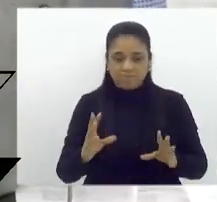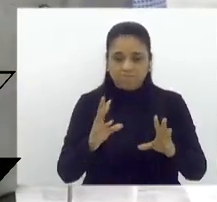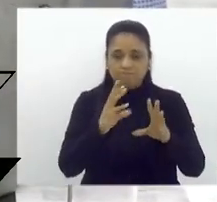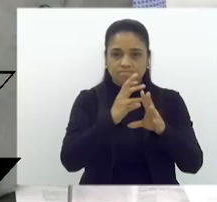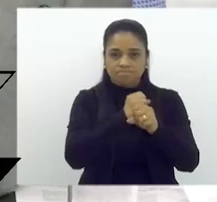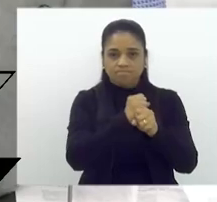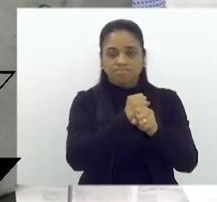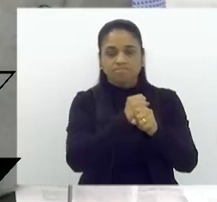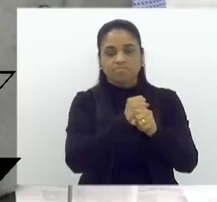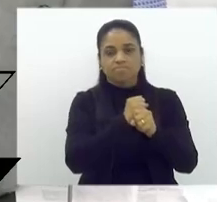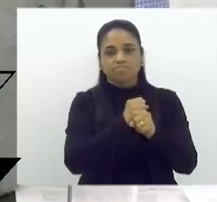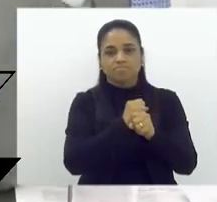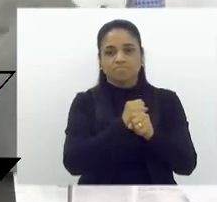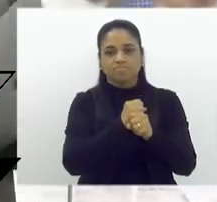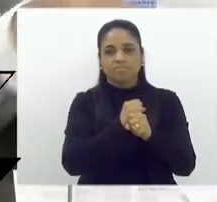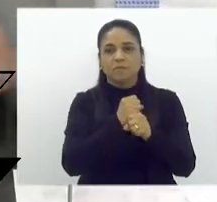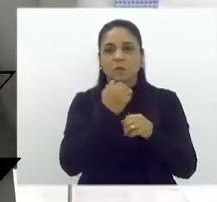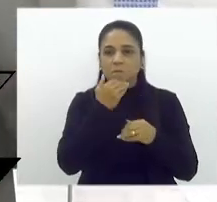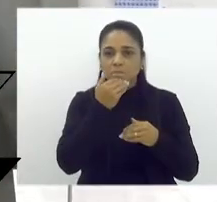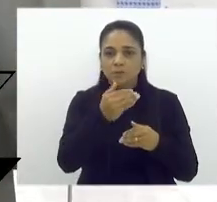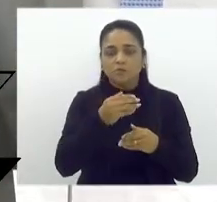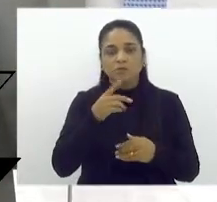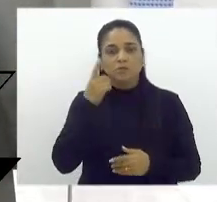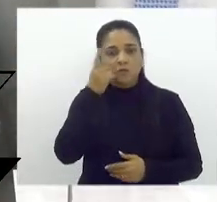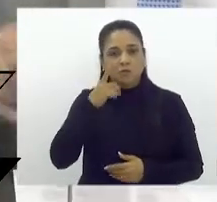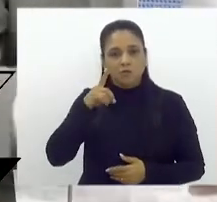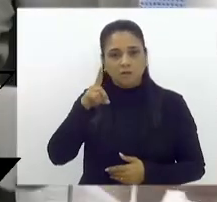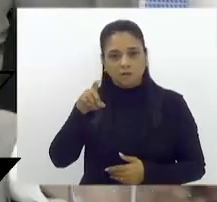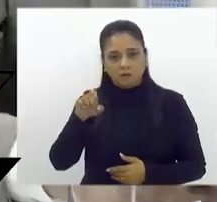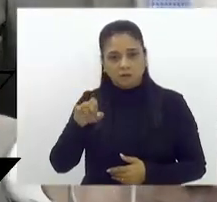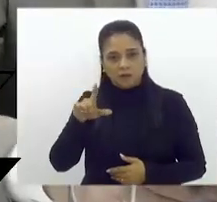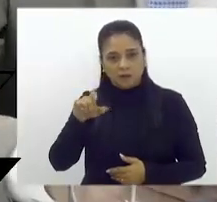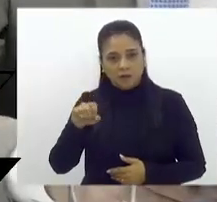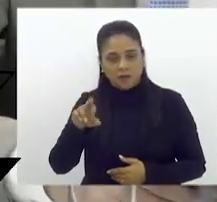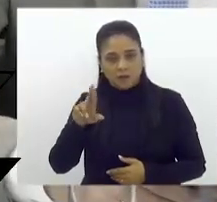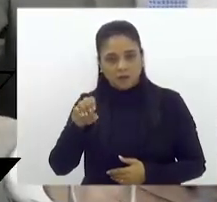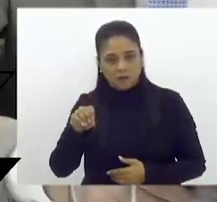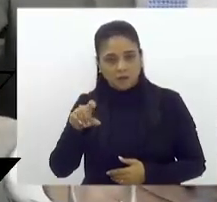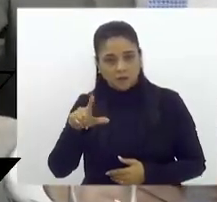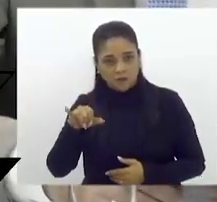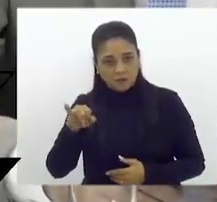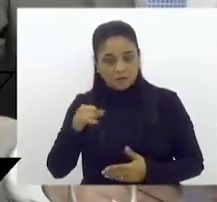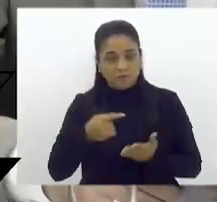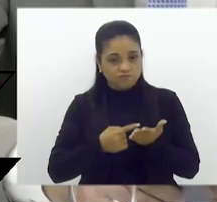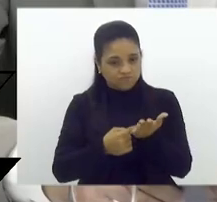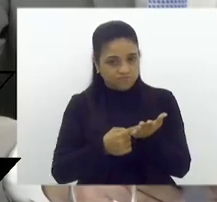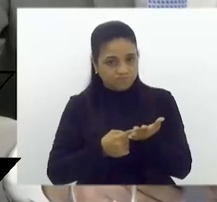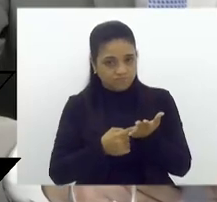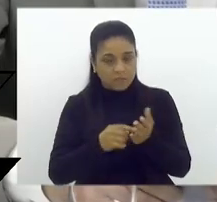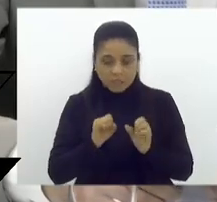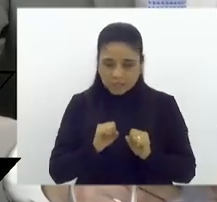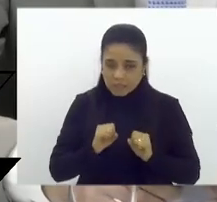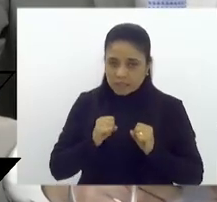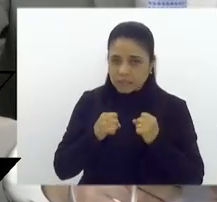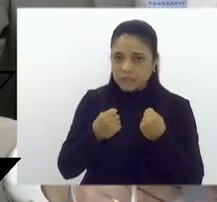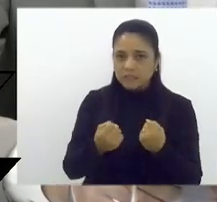o pacote e eu quero pedir ao deputado Delaroli, me comprometendo com o deputado Delaroli, de defender que alguma escola